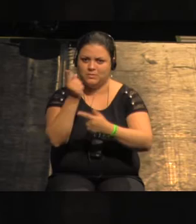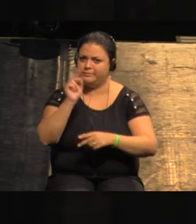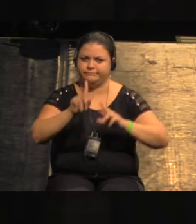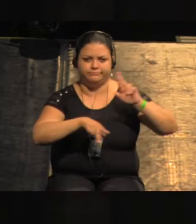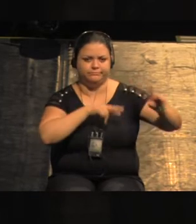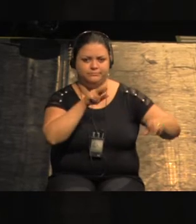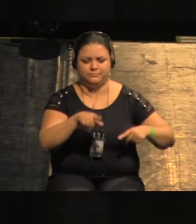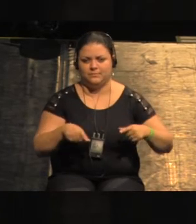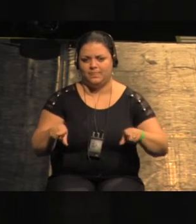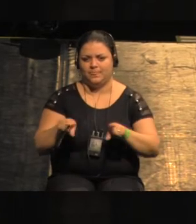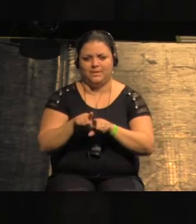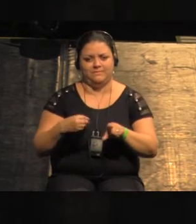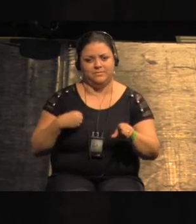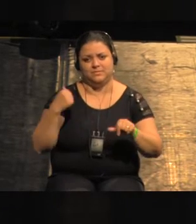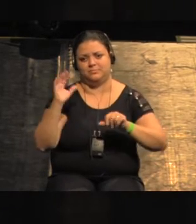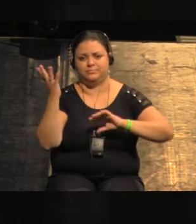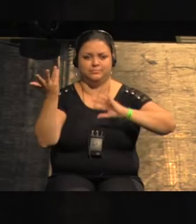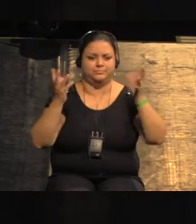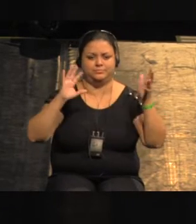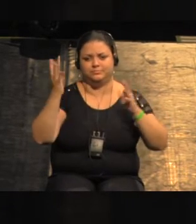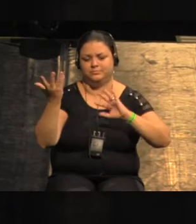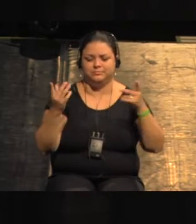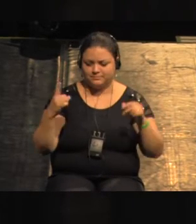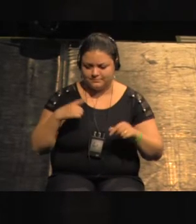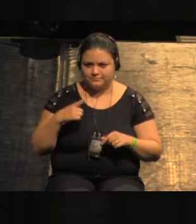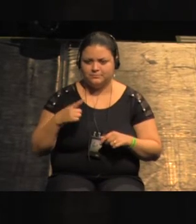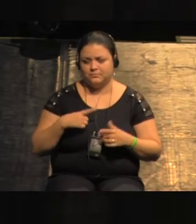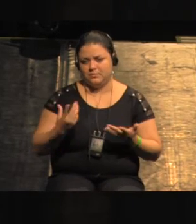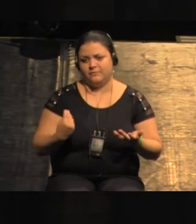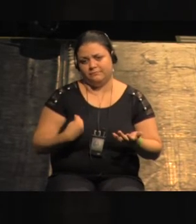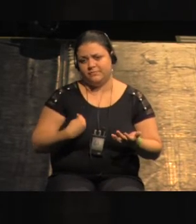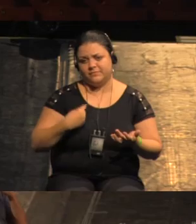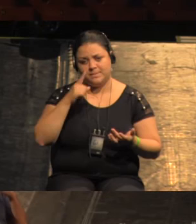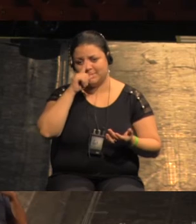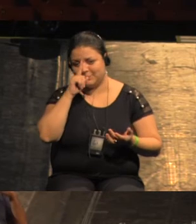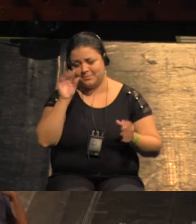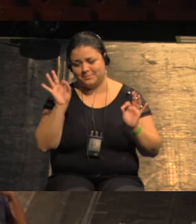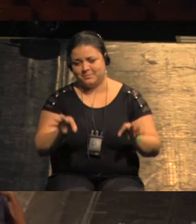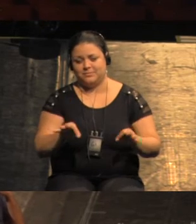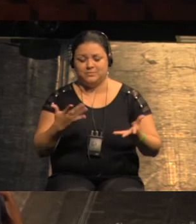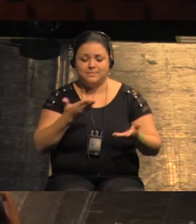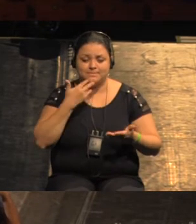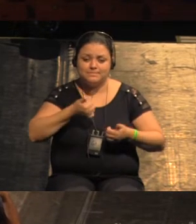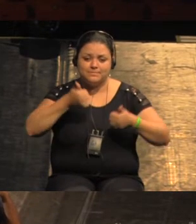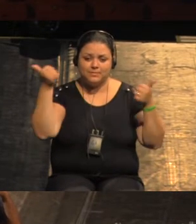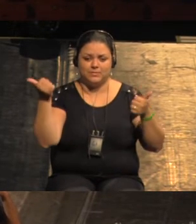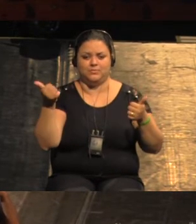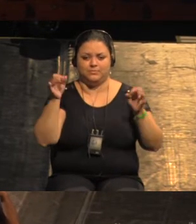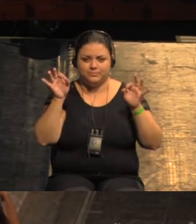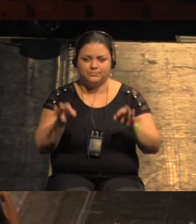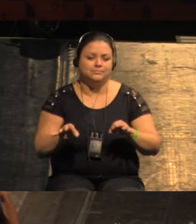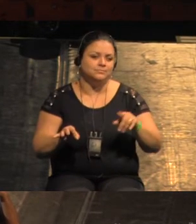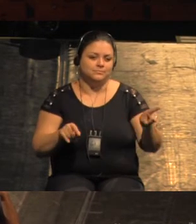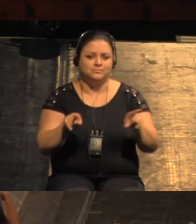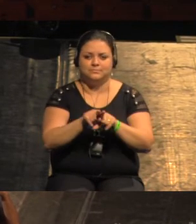dinâmicos. A vida biológica ela é muito inesperada, ela é cheia de imprevistos, né? E viver é um perigo mesmo. Então, a gente tem que fazer o que é melhor, que é